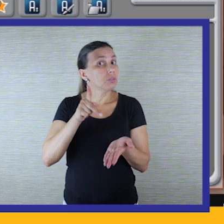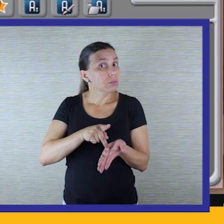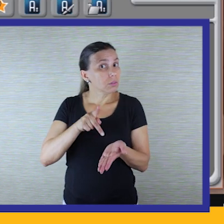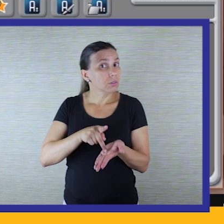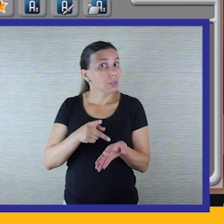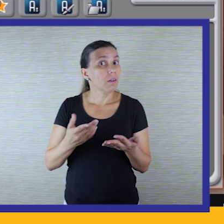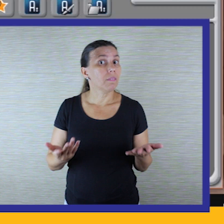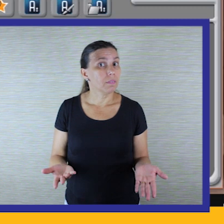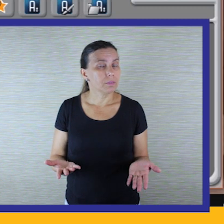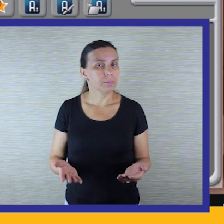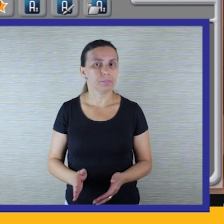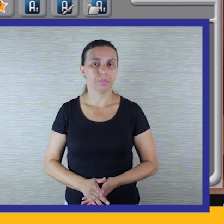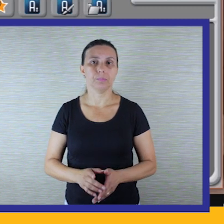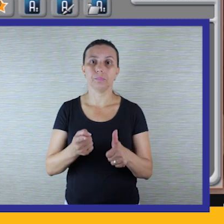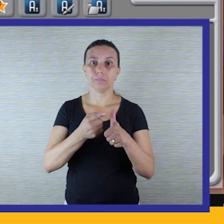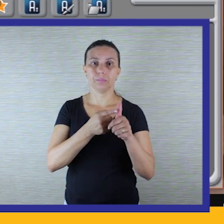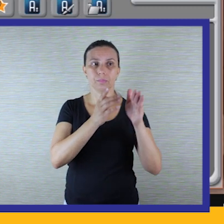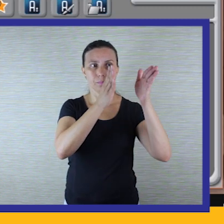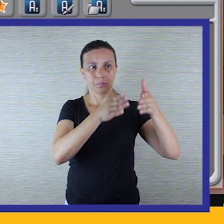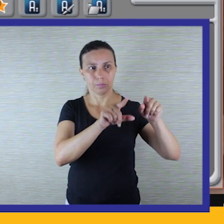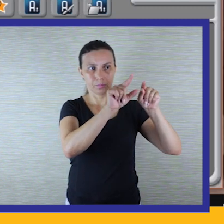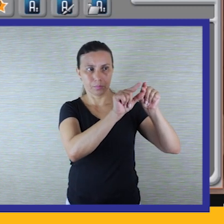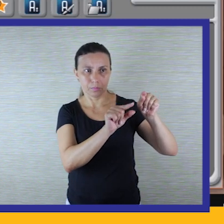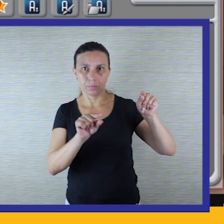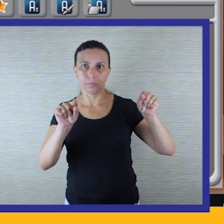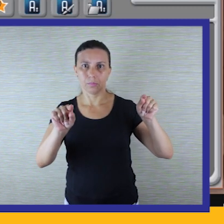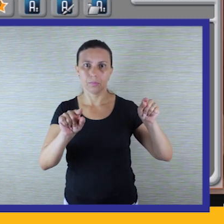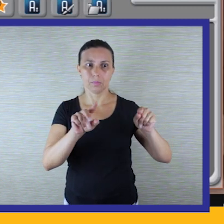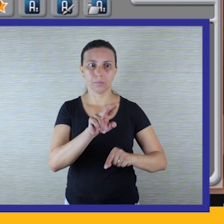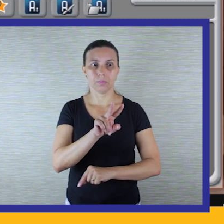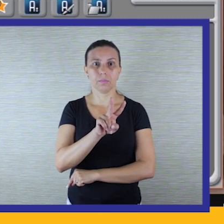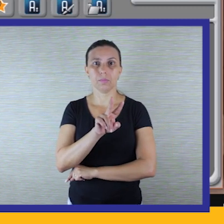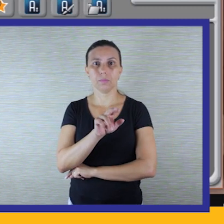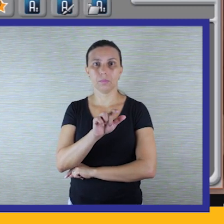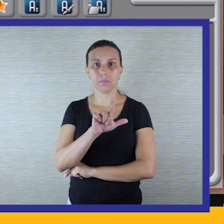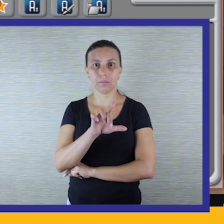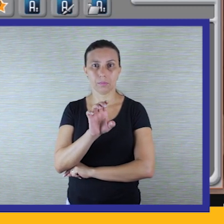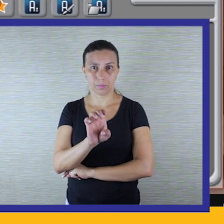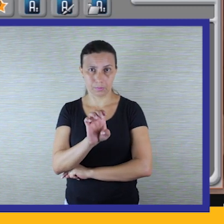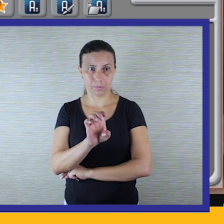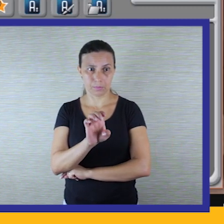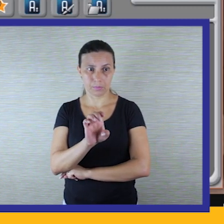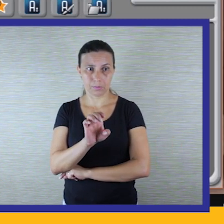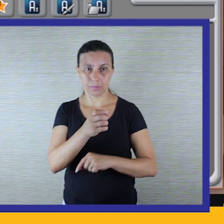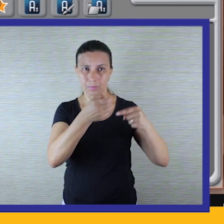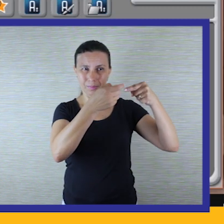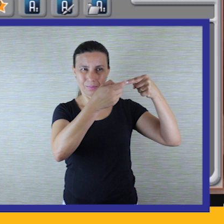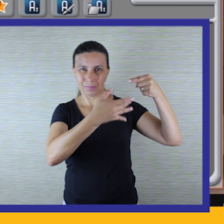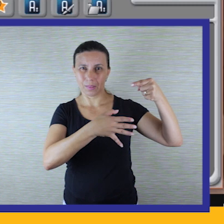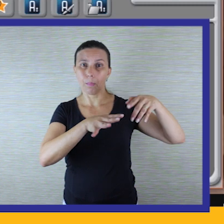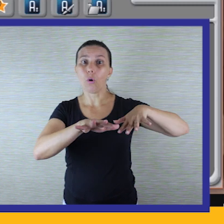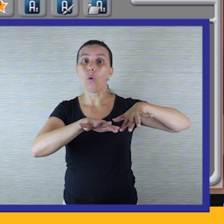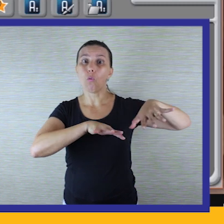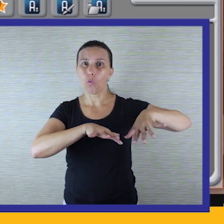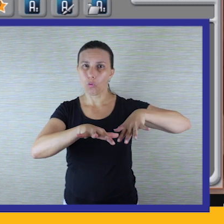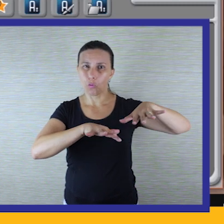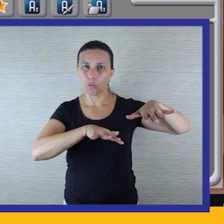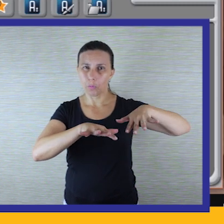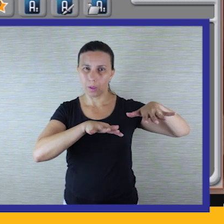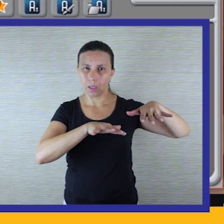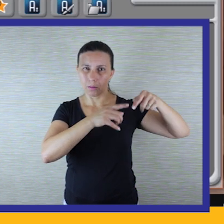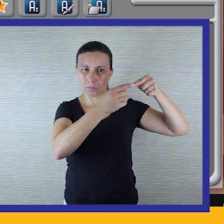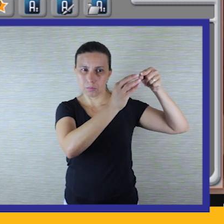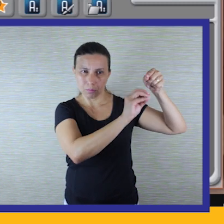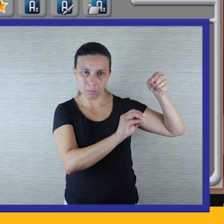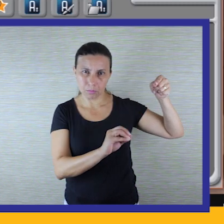Primeiro, selecionamos o bloco Value of Sensor Analog 0 na guia Movimento e trazemos